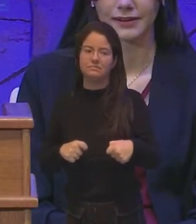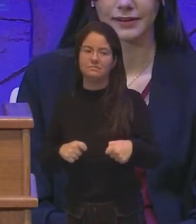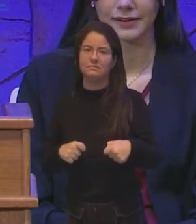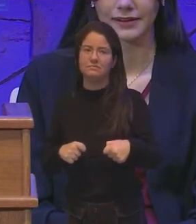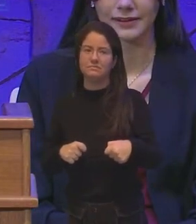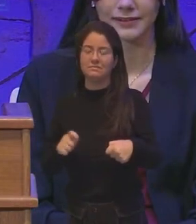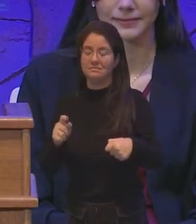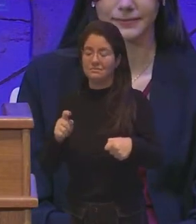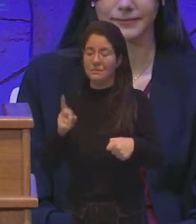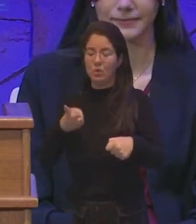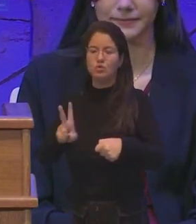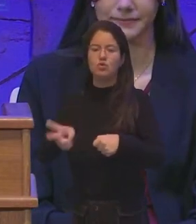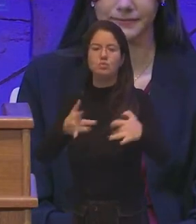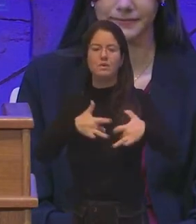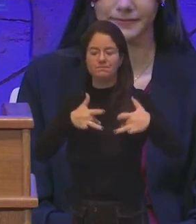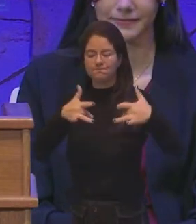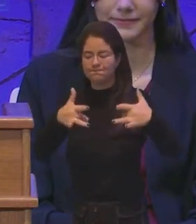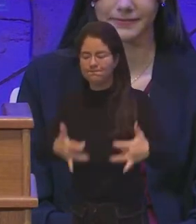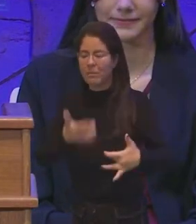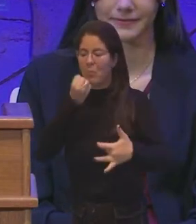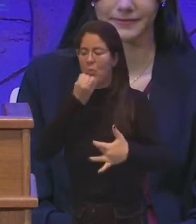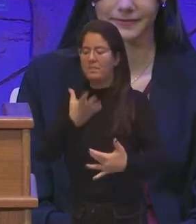a generosidade,